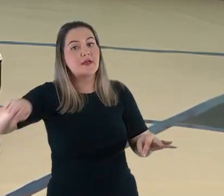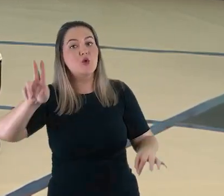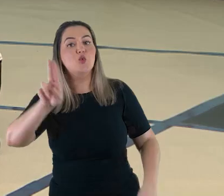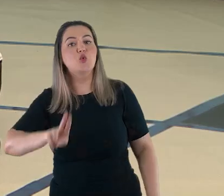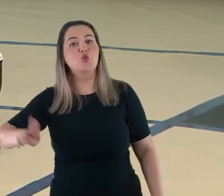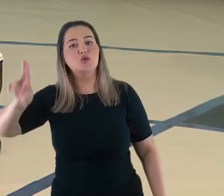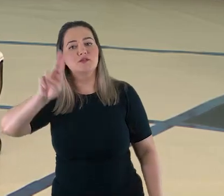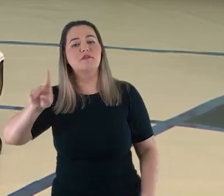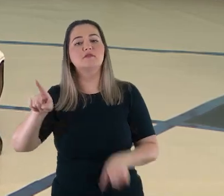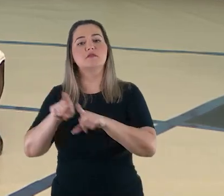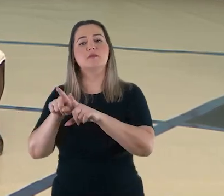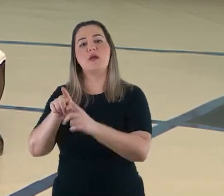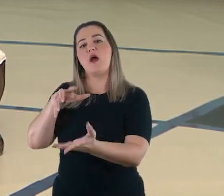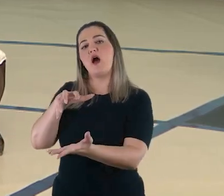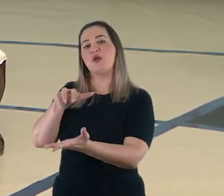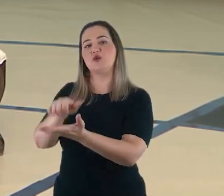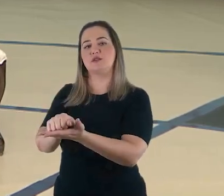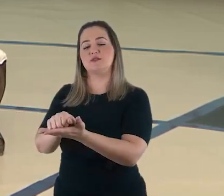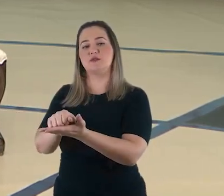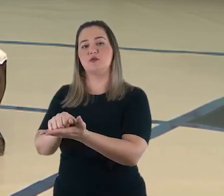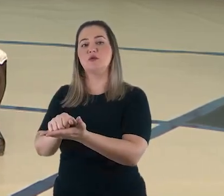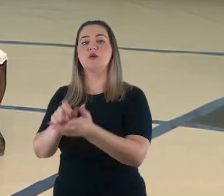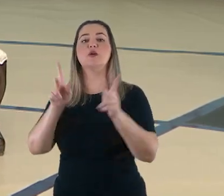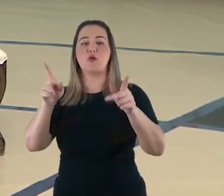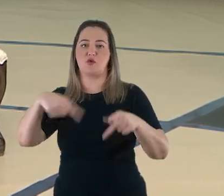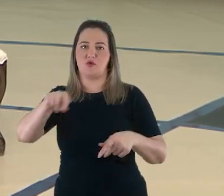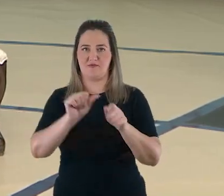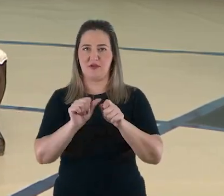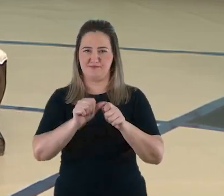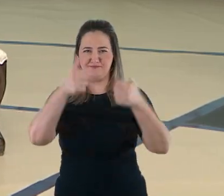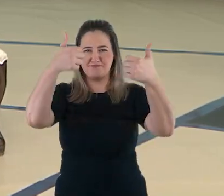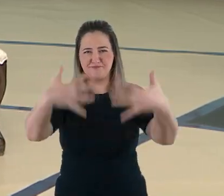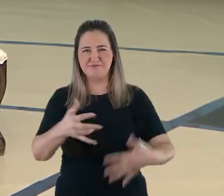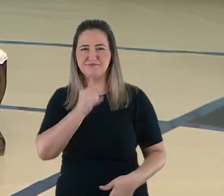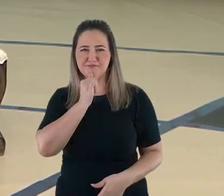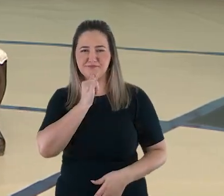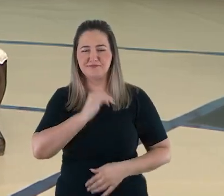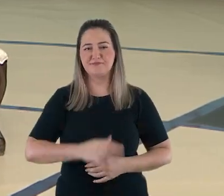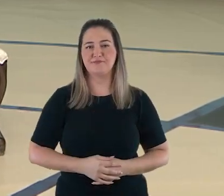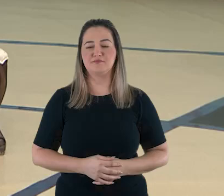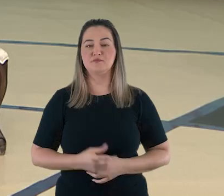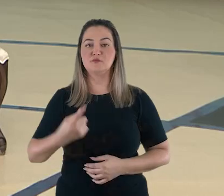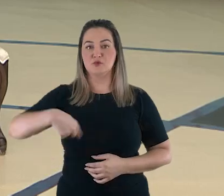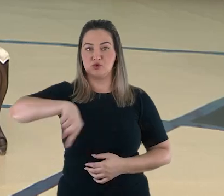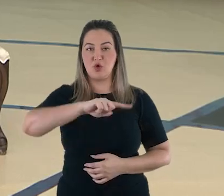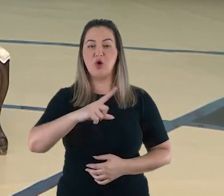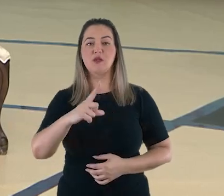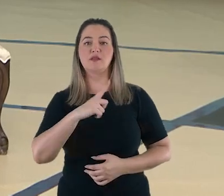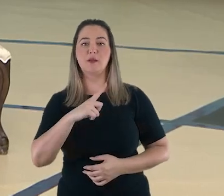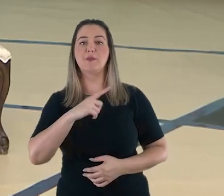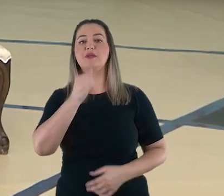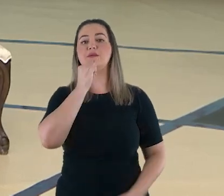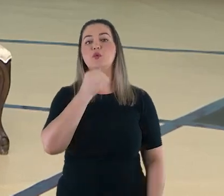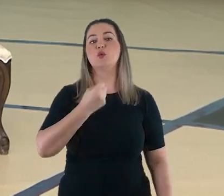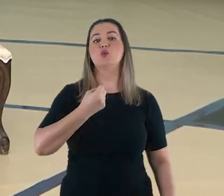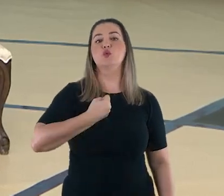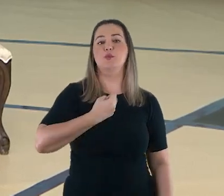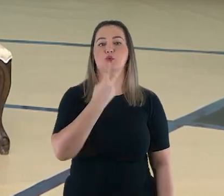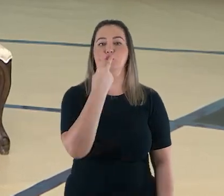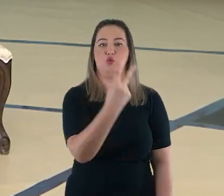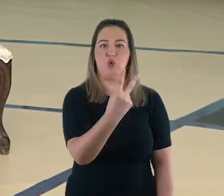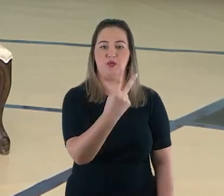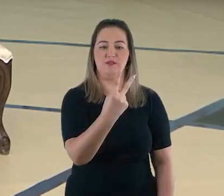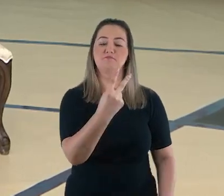uma anotação posicional, assim como nós fazemos. Eu vou ilustrar. Para nós, o dígito 2, por exemplo, pode